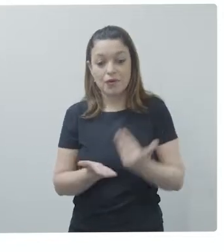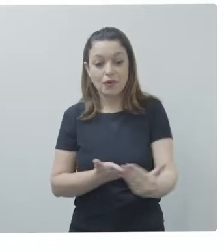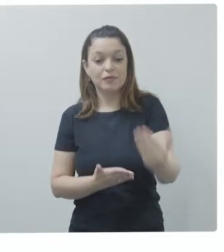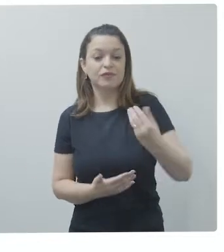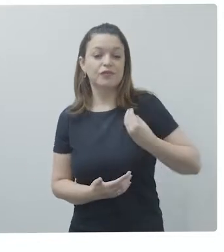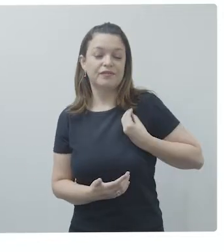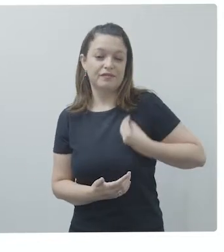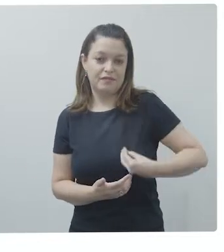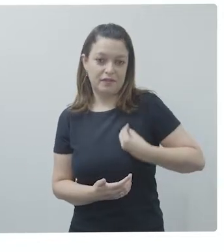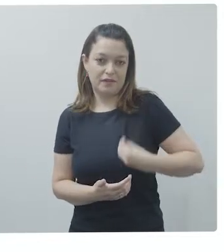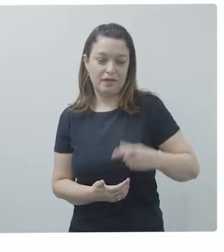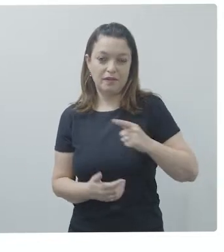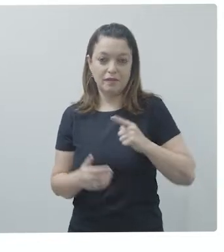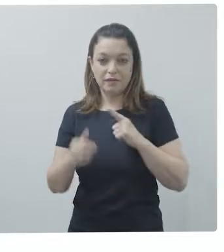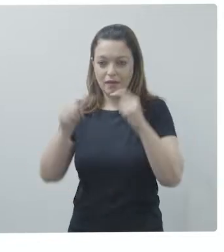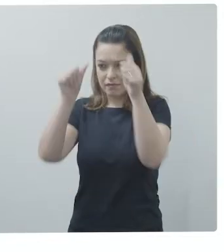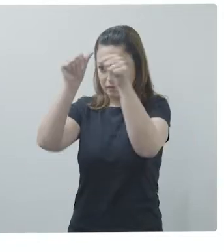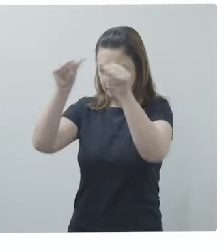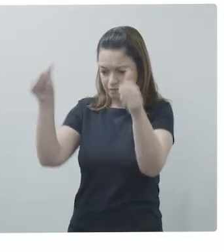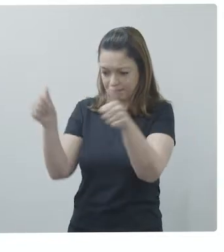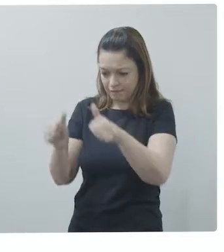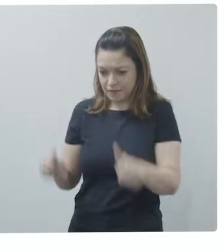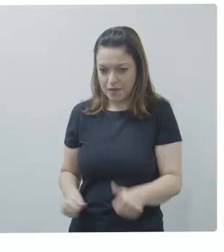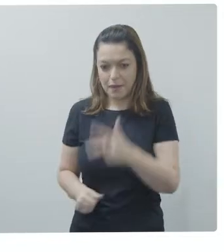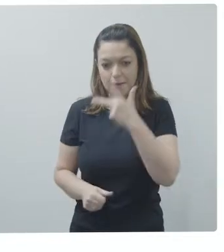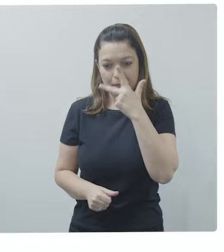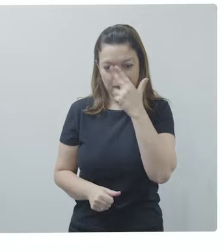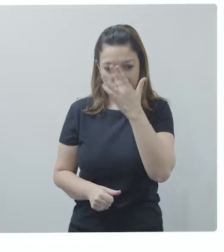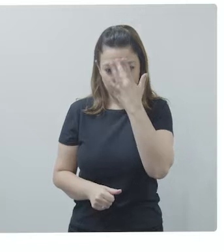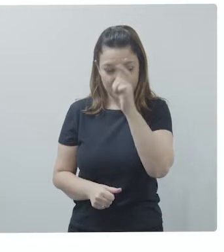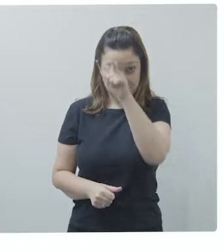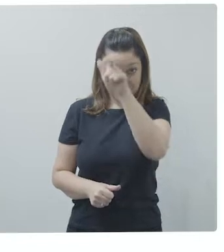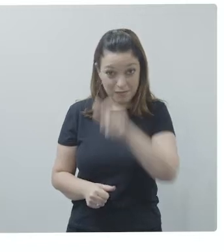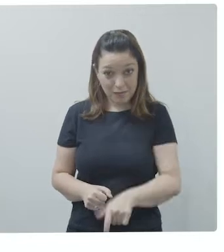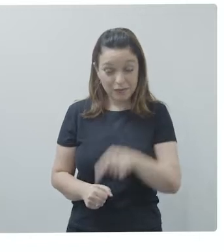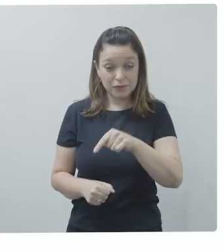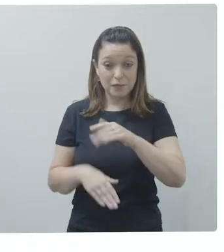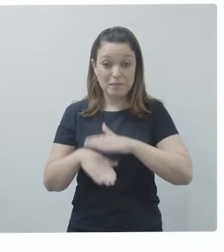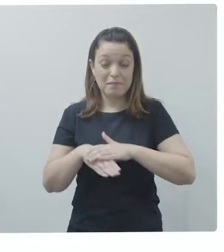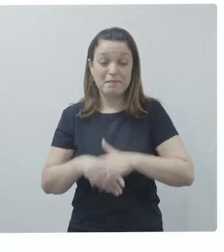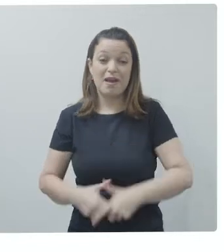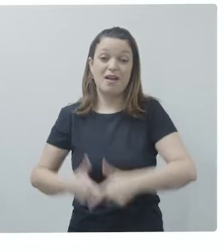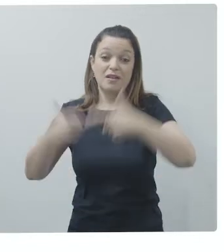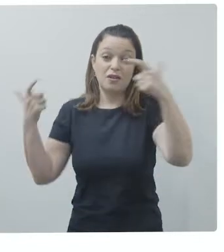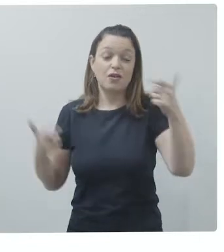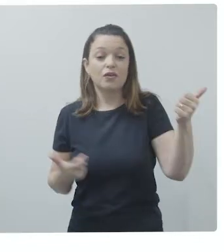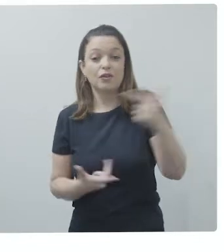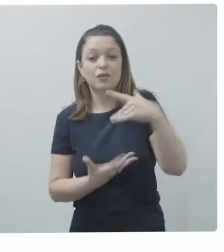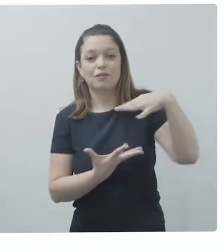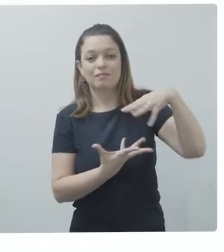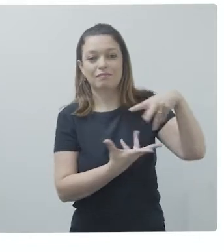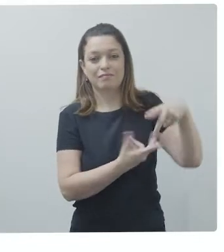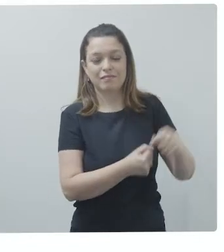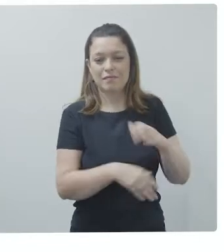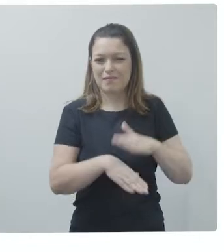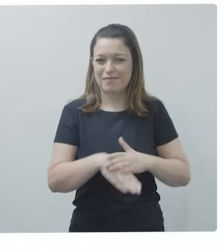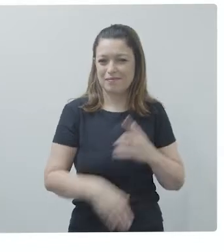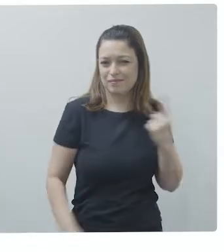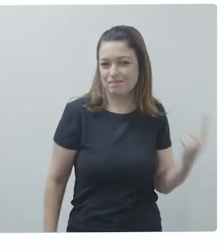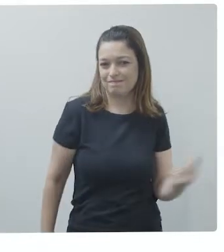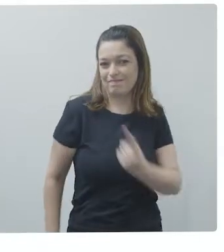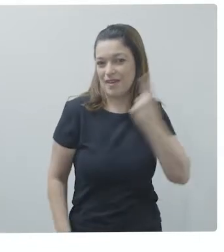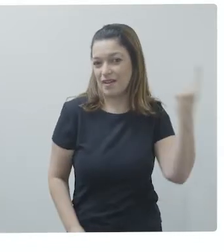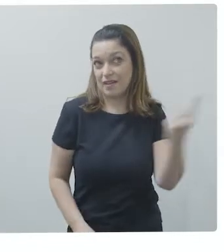tinha a forma de uma pessoa maior do que mundos inteiros, mais alta do que qualquer gigante que